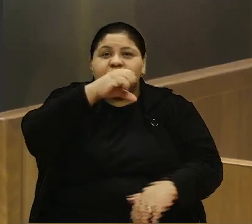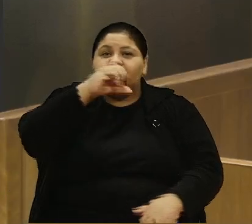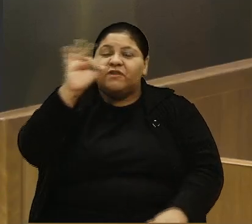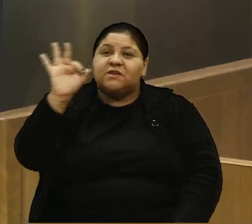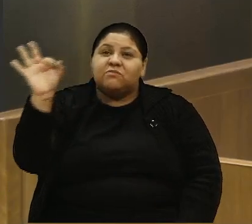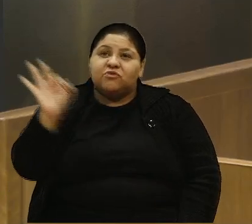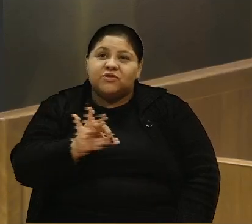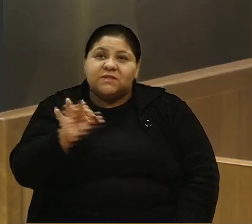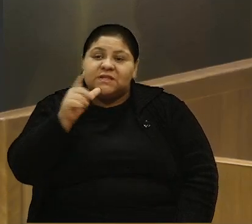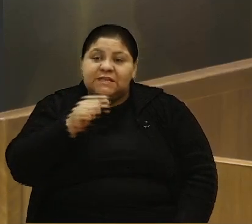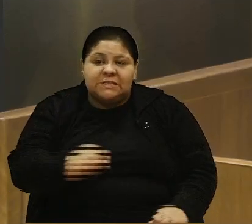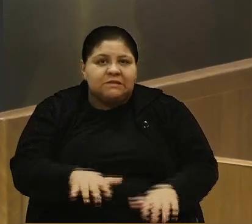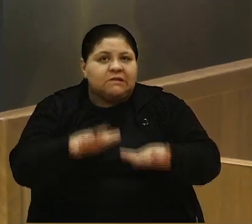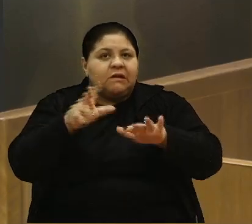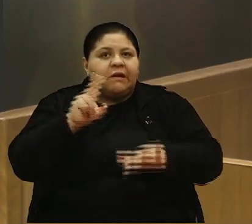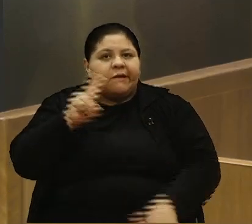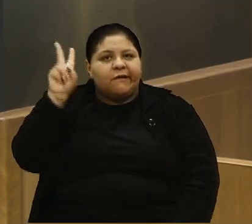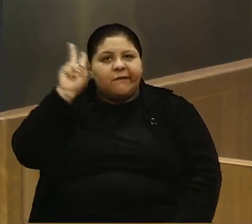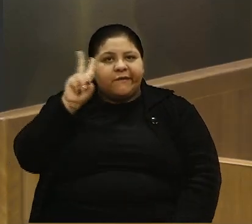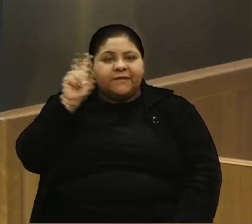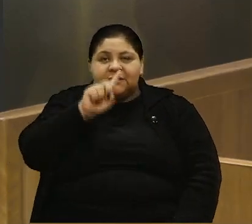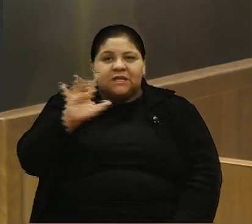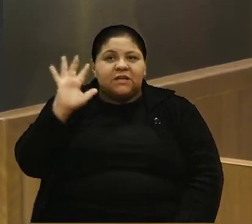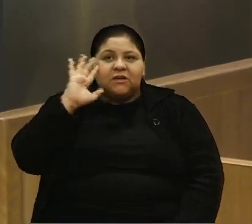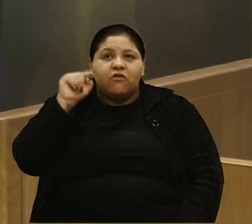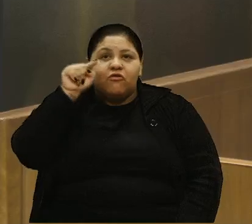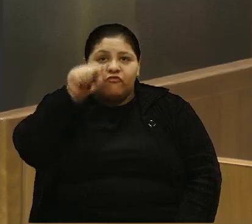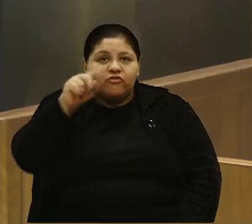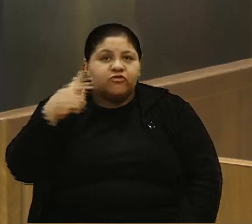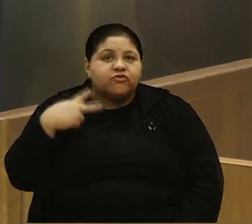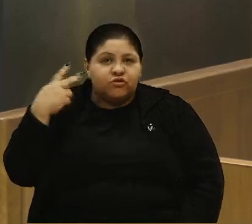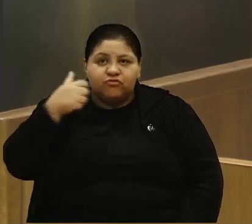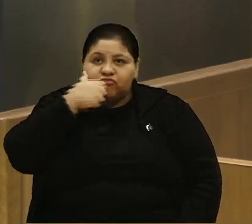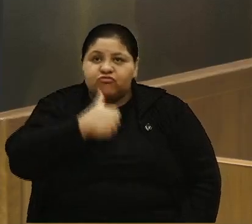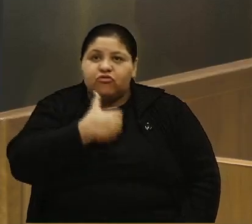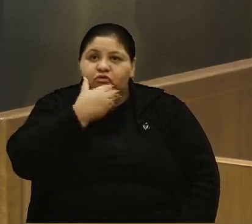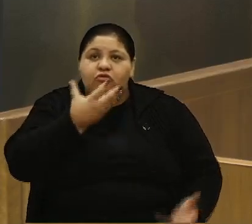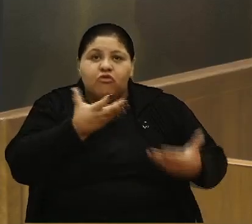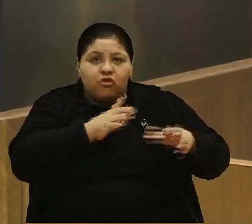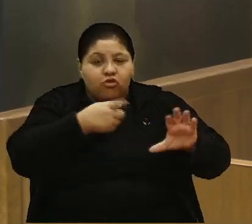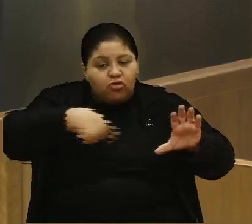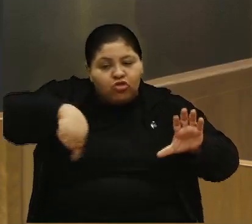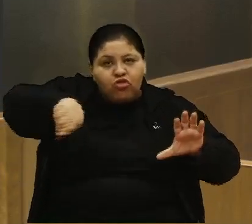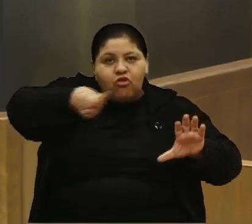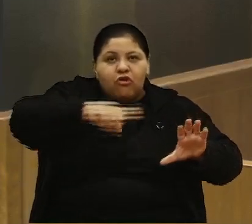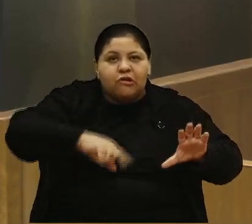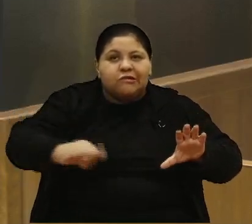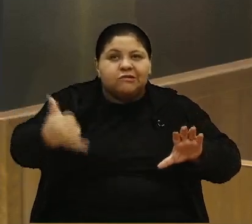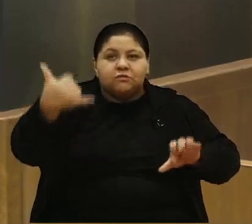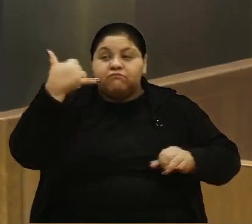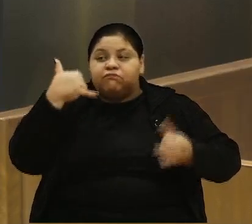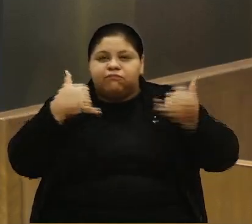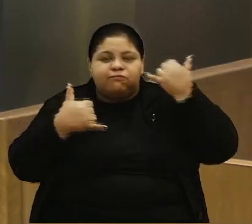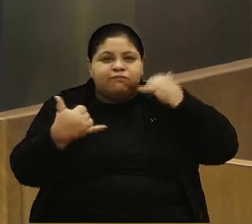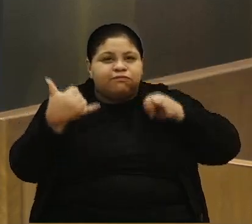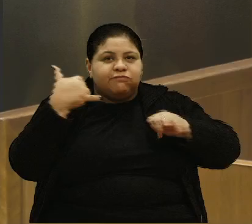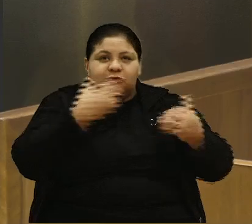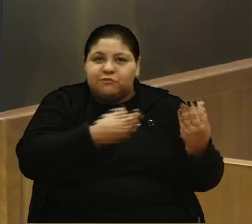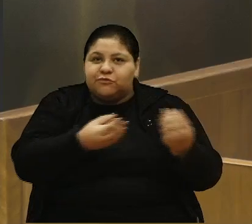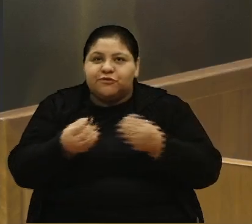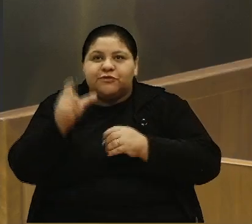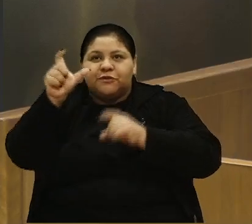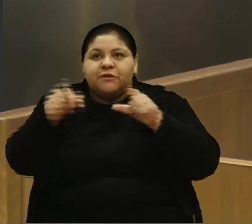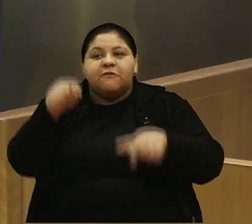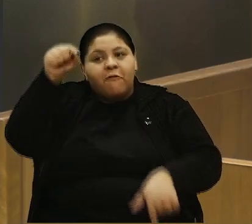alagamento, que são históricos. E que, se não resolve, vocês, vereadores de oposição, e nós vamos receber ligação de muita gente, e vocês vão vir